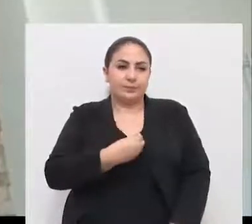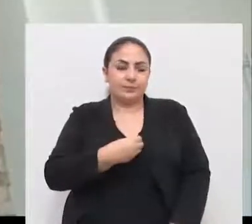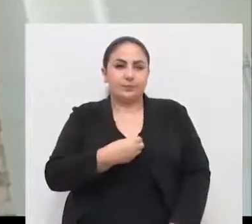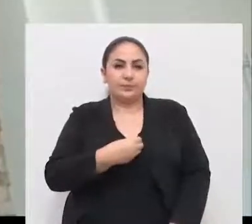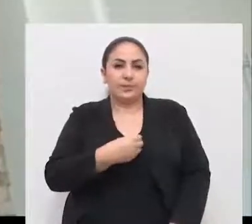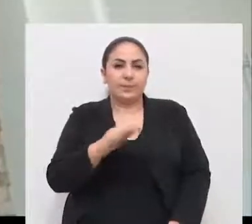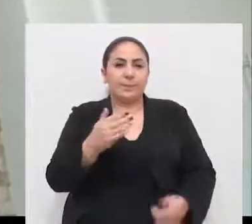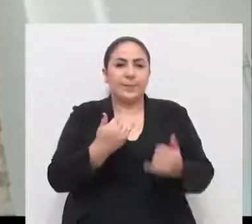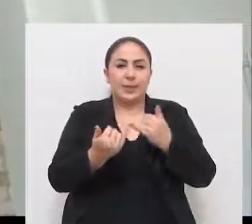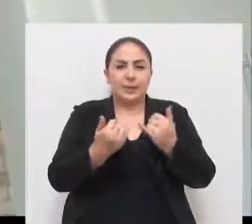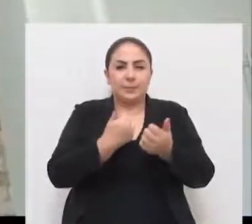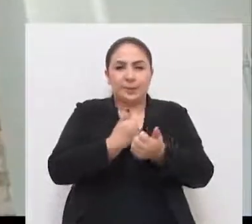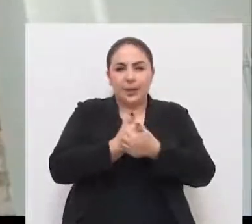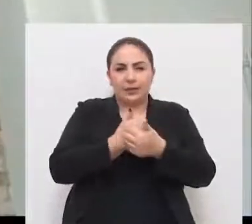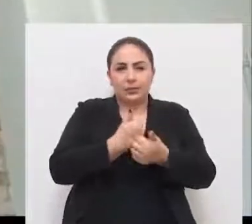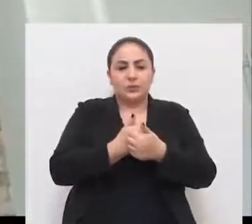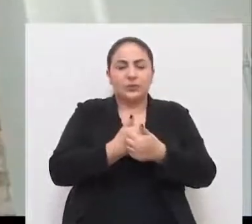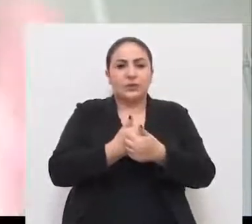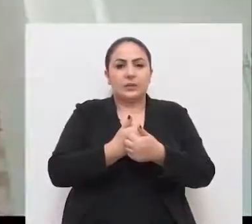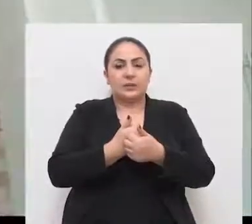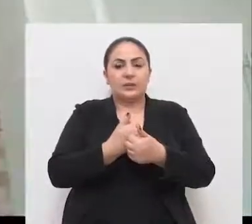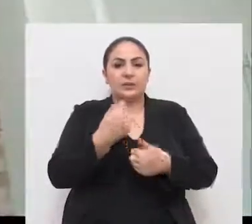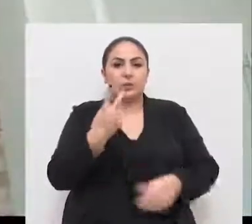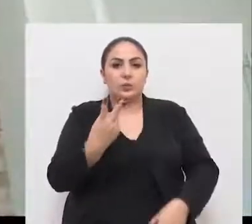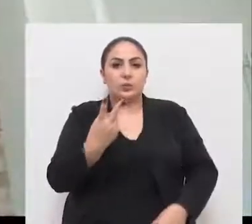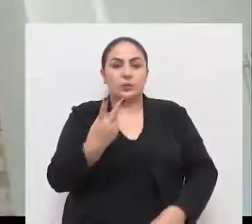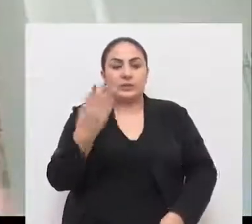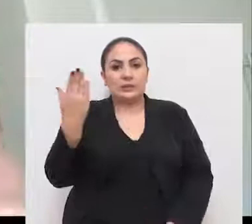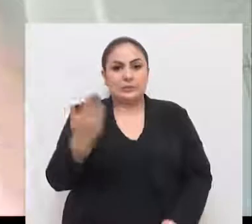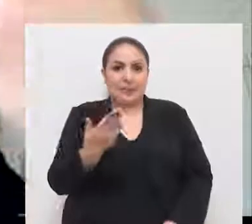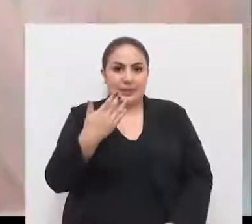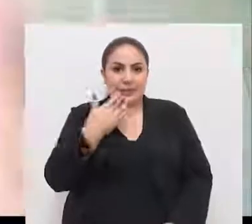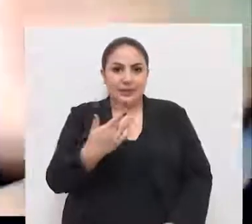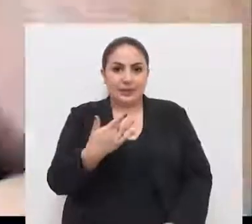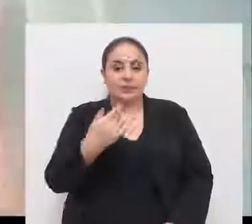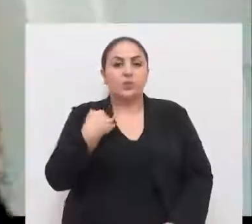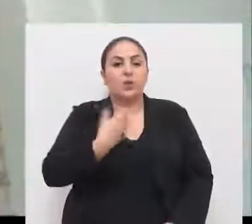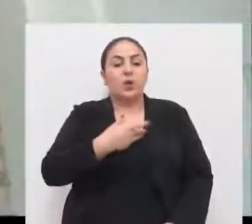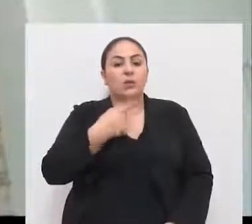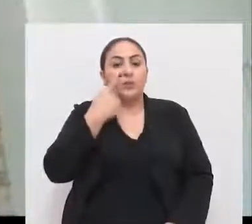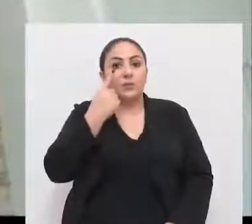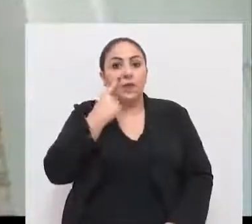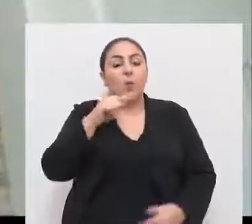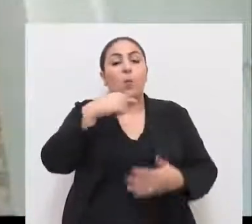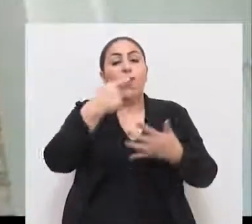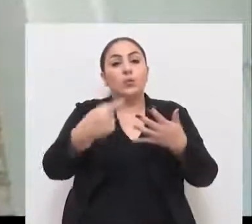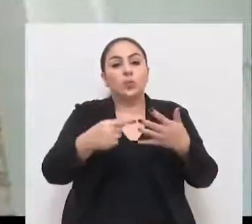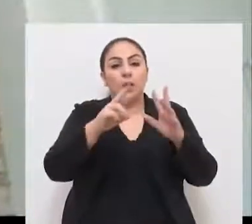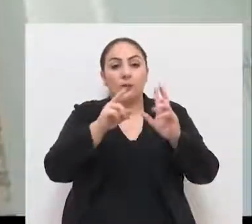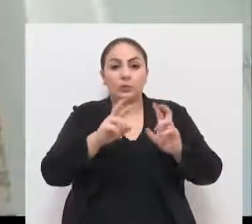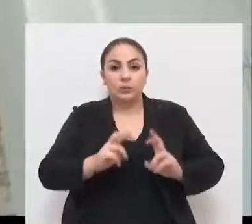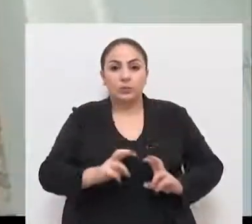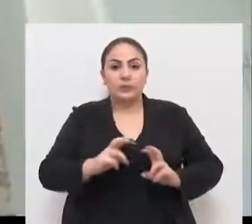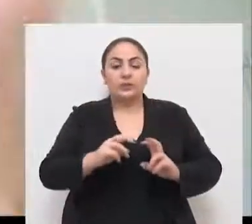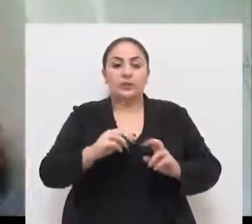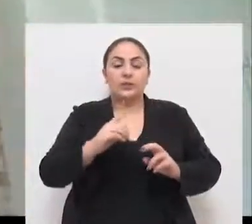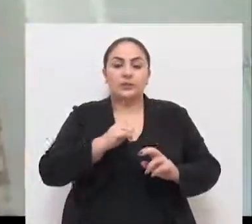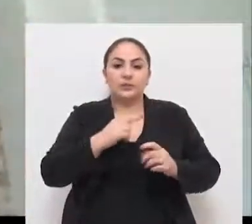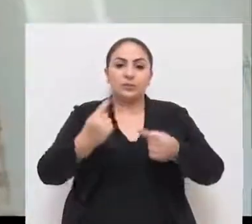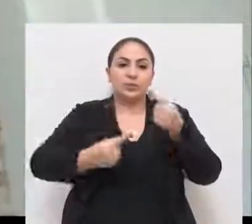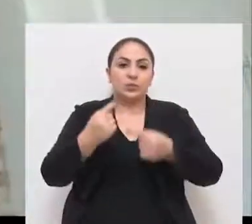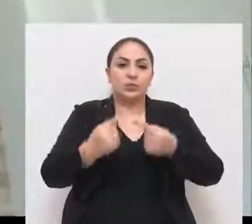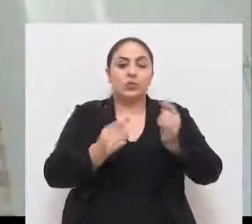às 14h30, para que nós possamos deliberar sobre outras matérias que estão tramitando em comissões que